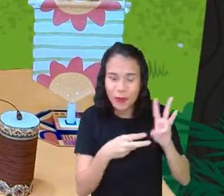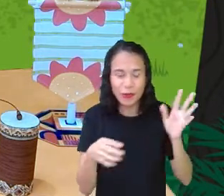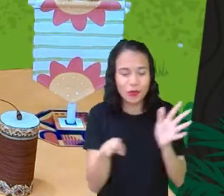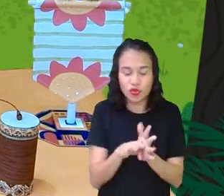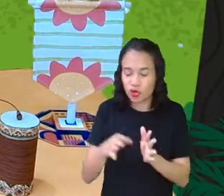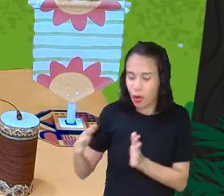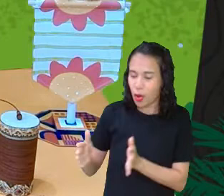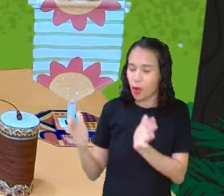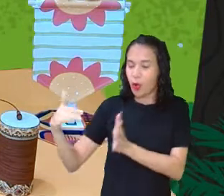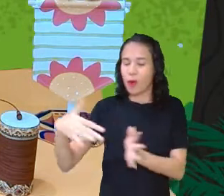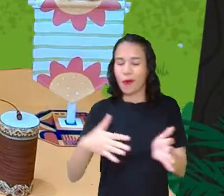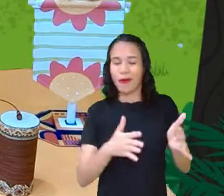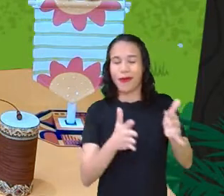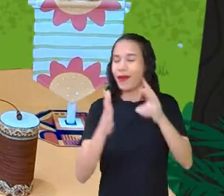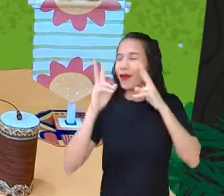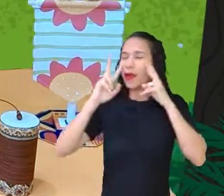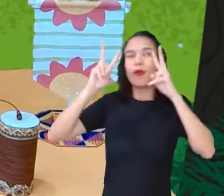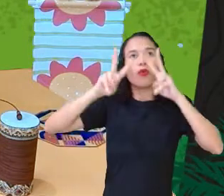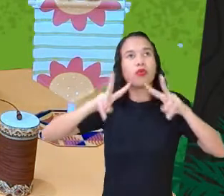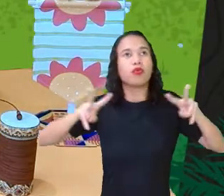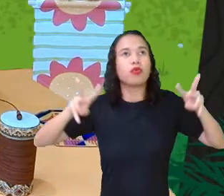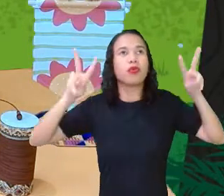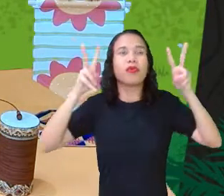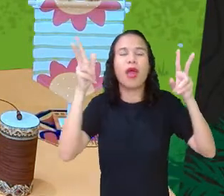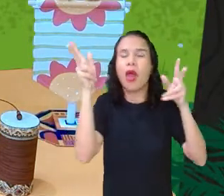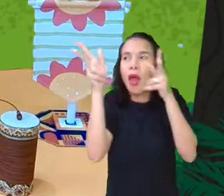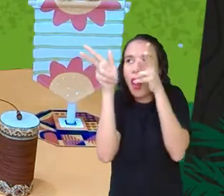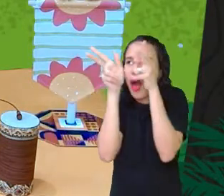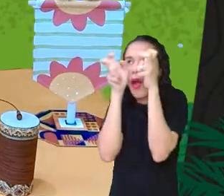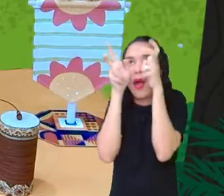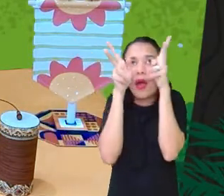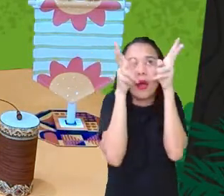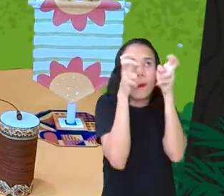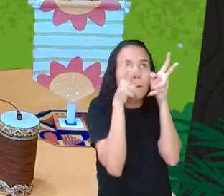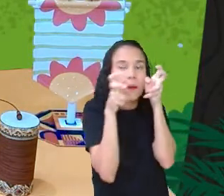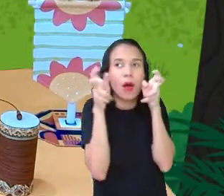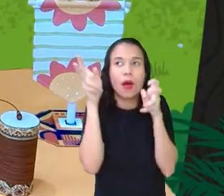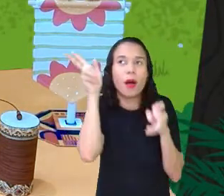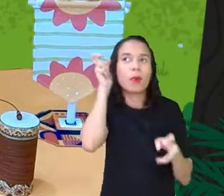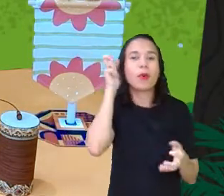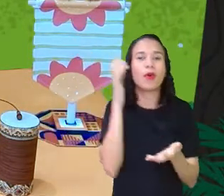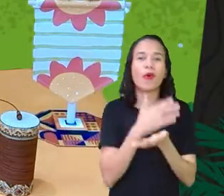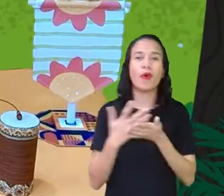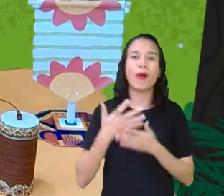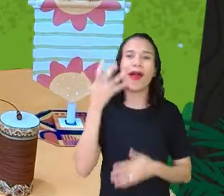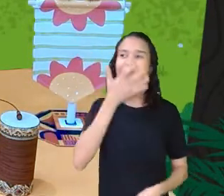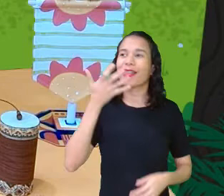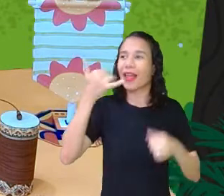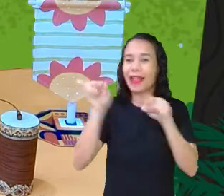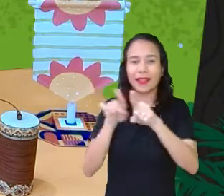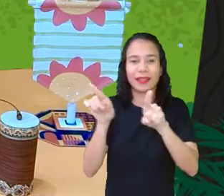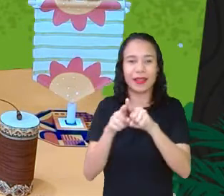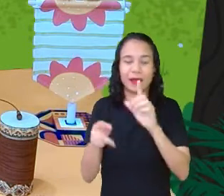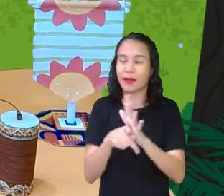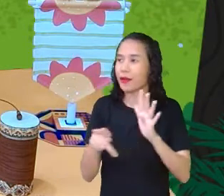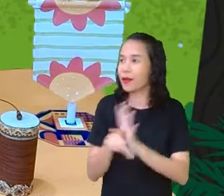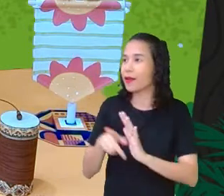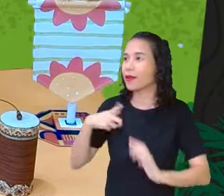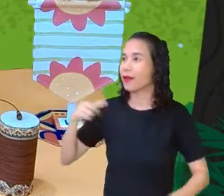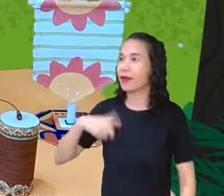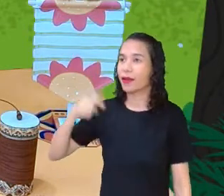rio. Viu, ouviu todos aqueles sons e começou a fazer sua música também.